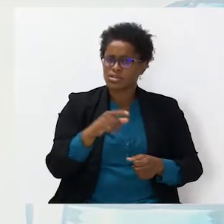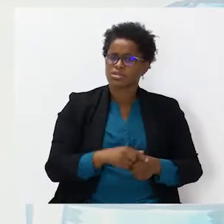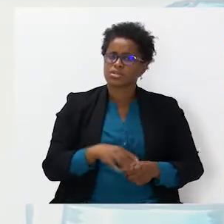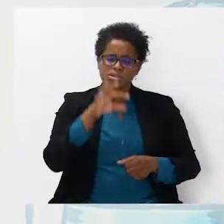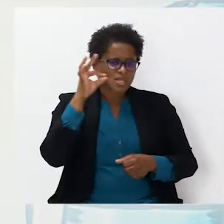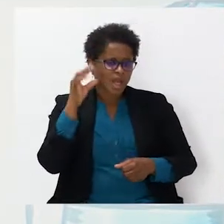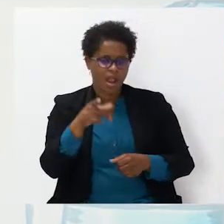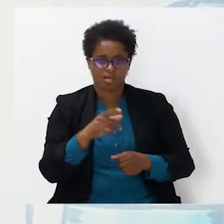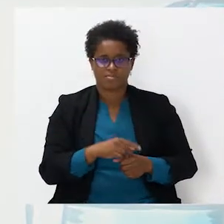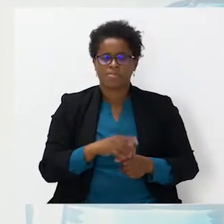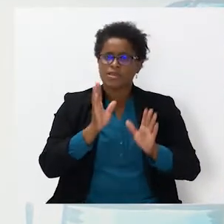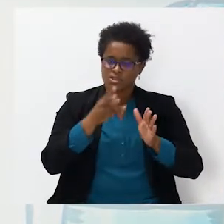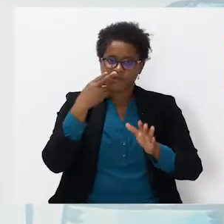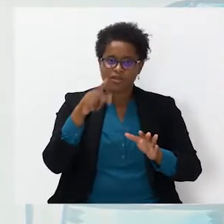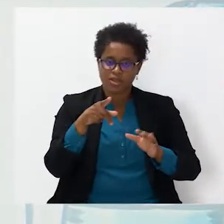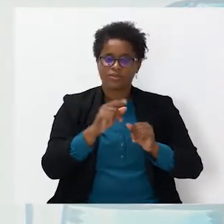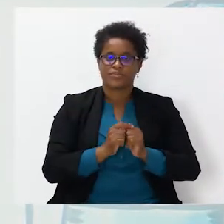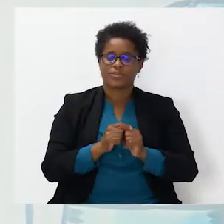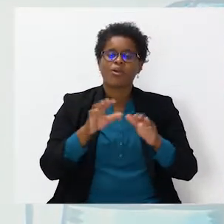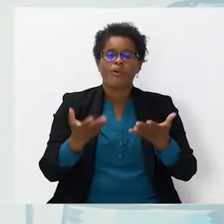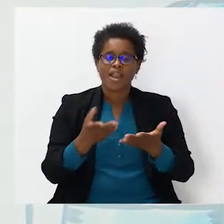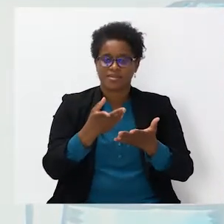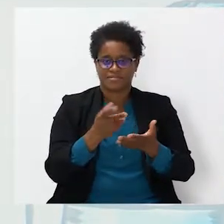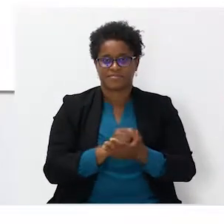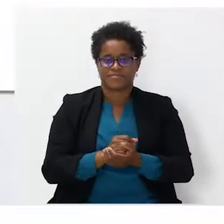este sinal. Já encontraram? Qual é?